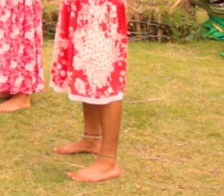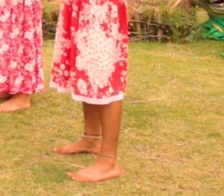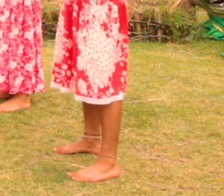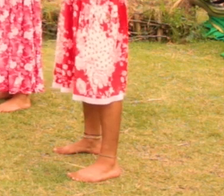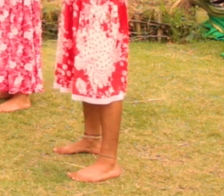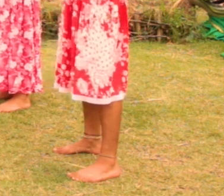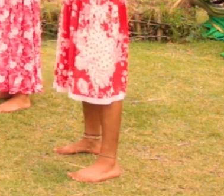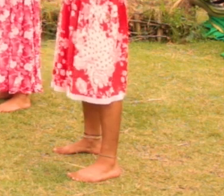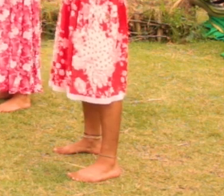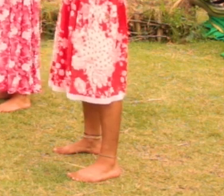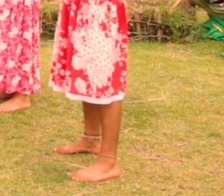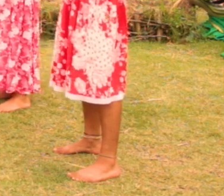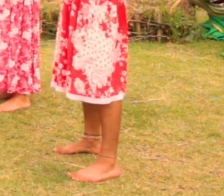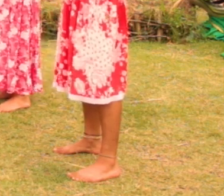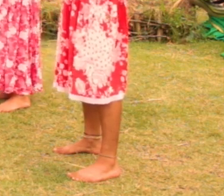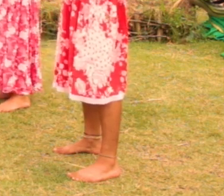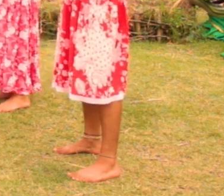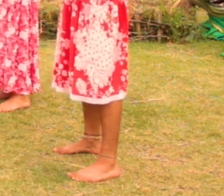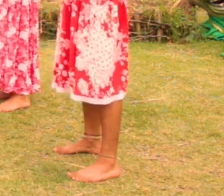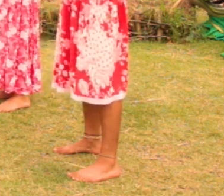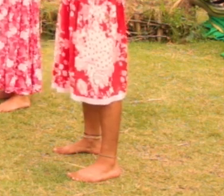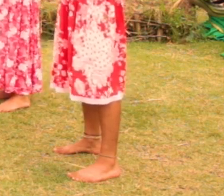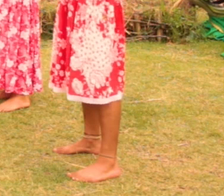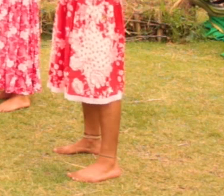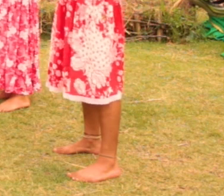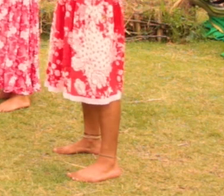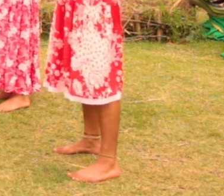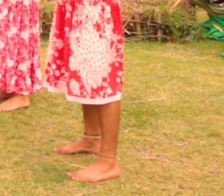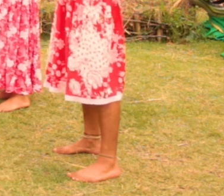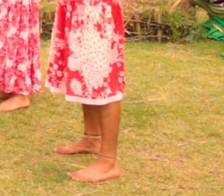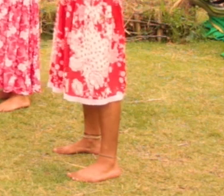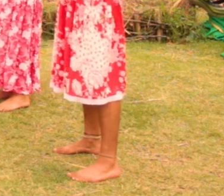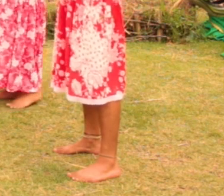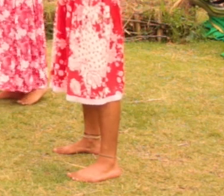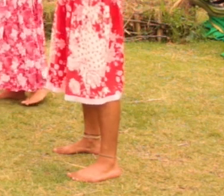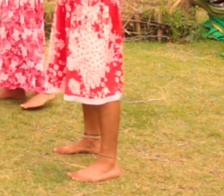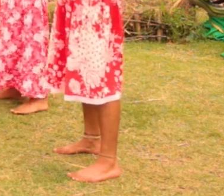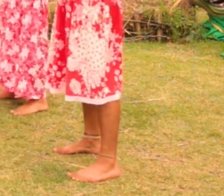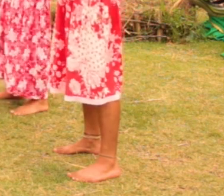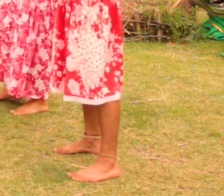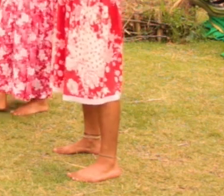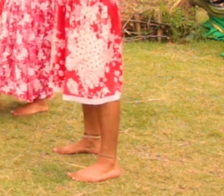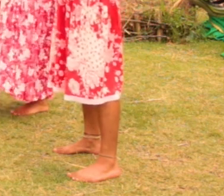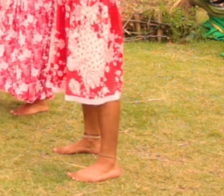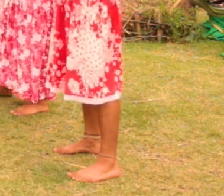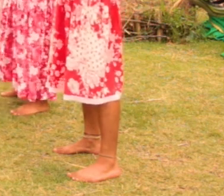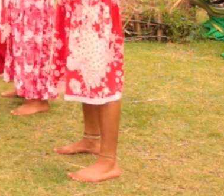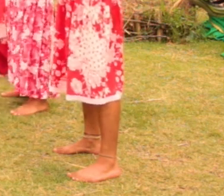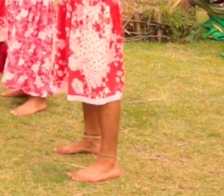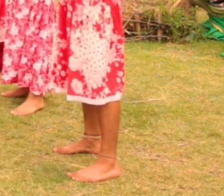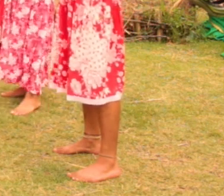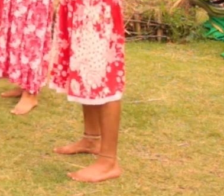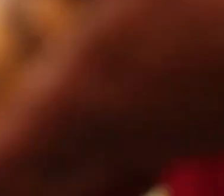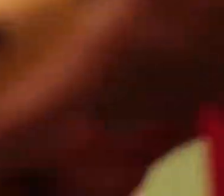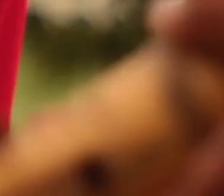do estradão. Carreiro que é batizado, sai bem antes do clarão. Oi, carreiro que